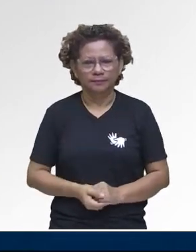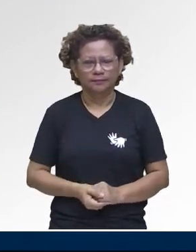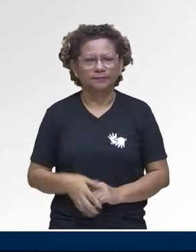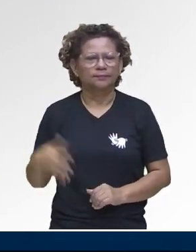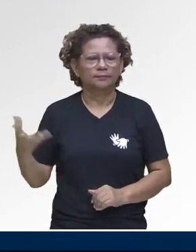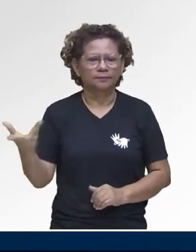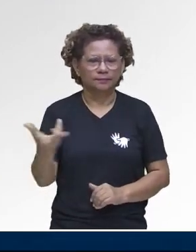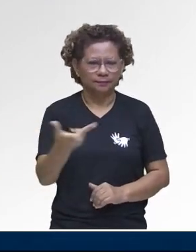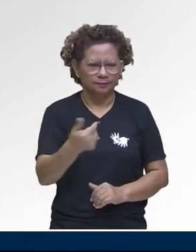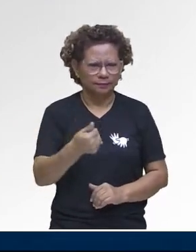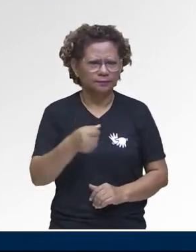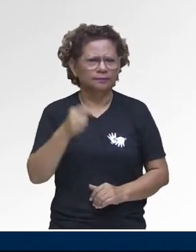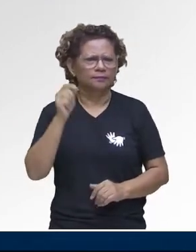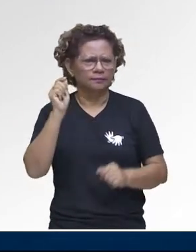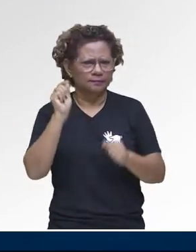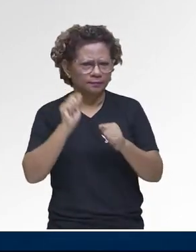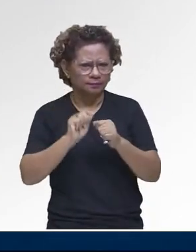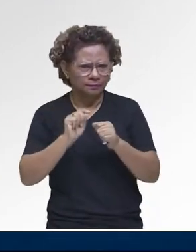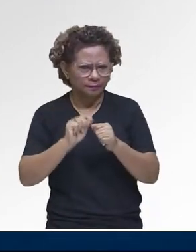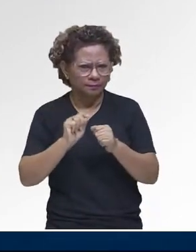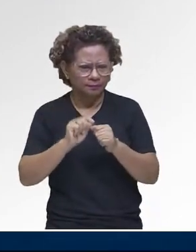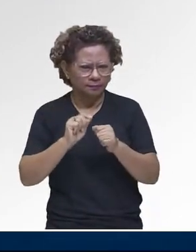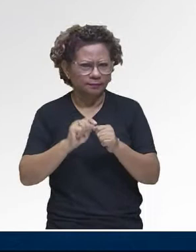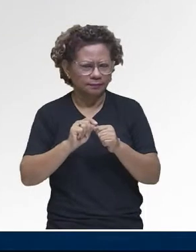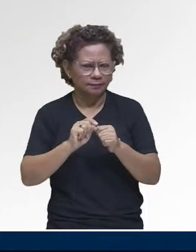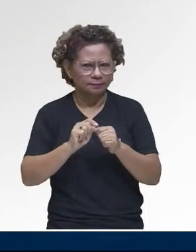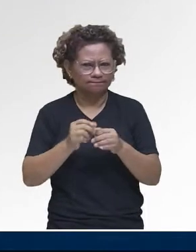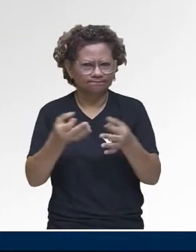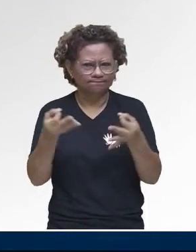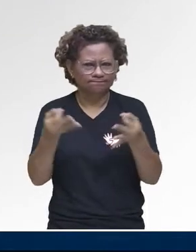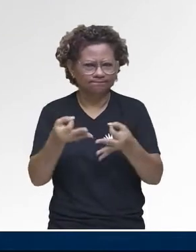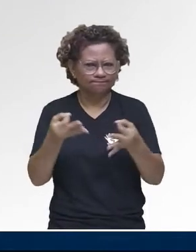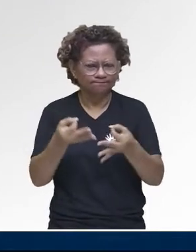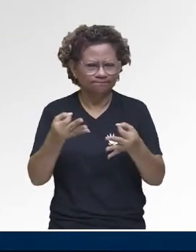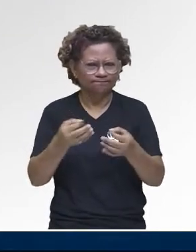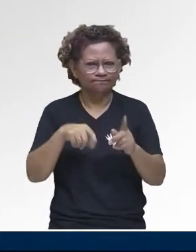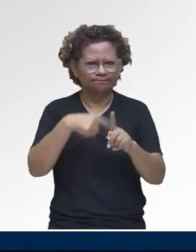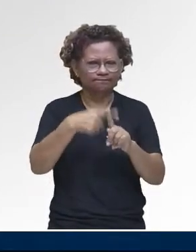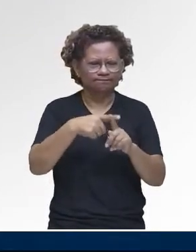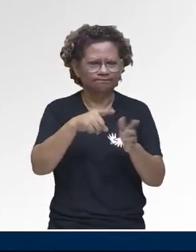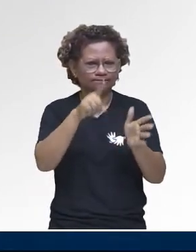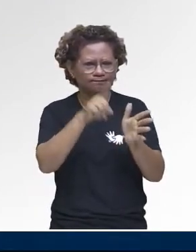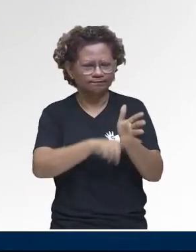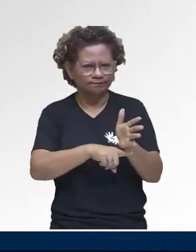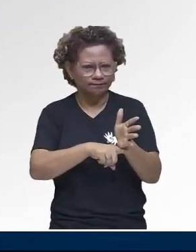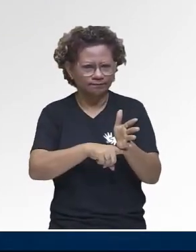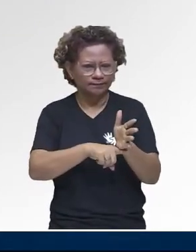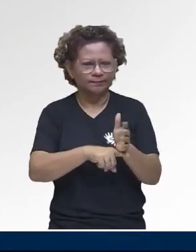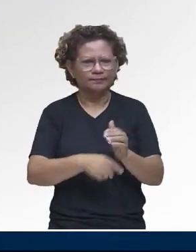Habilidade: efetuar adições e subtrações que envolvam números decimais.